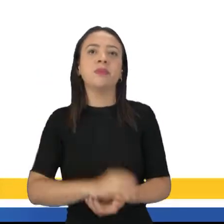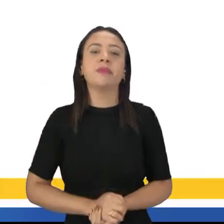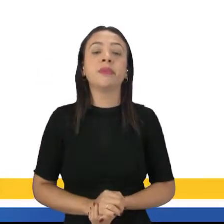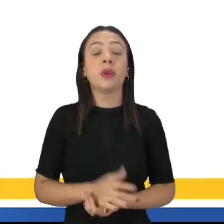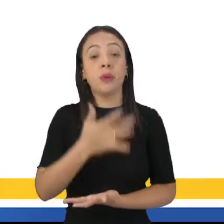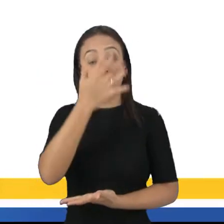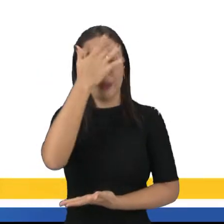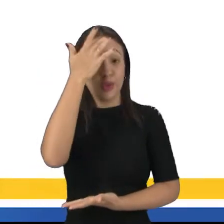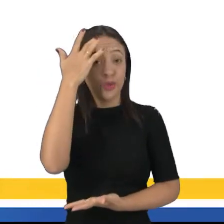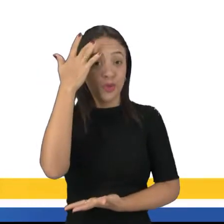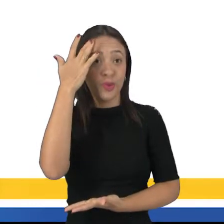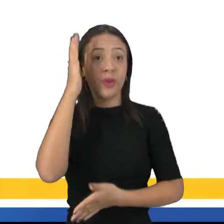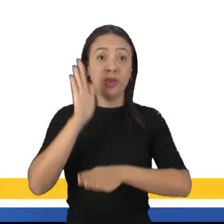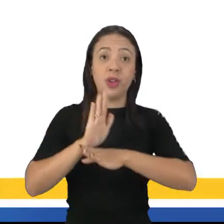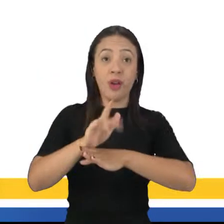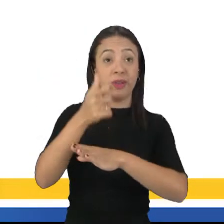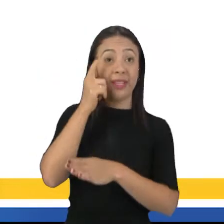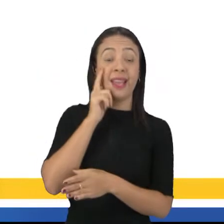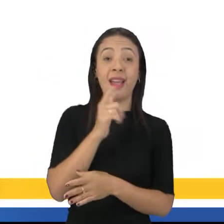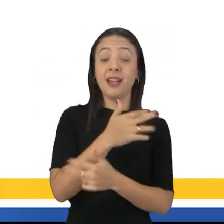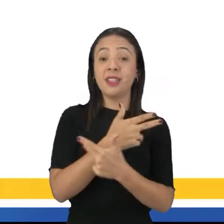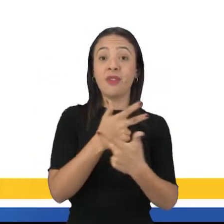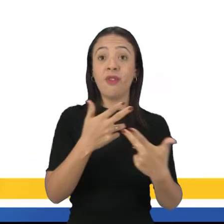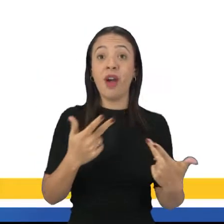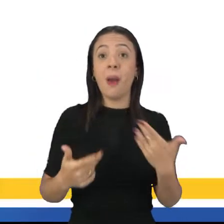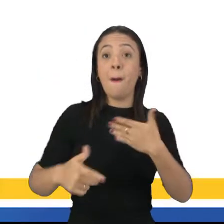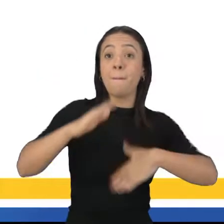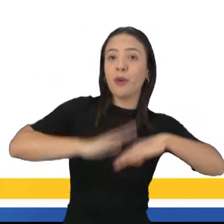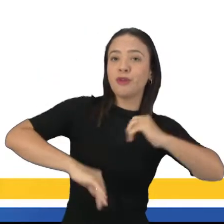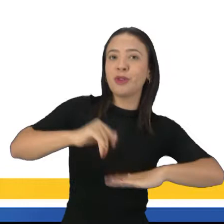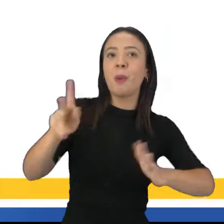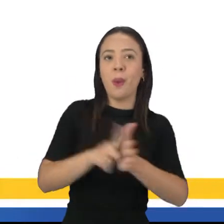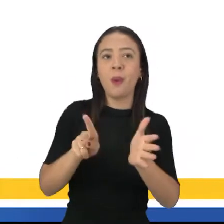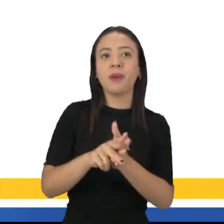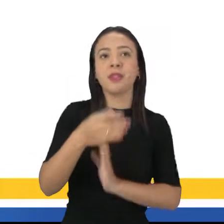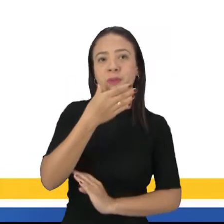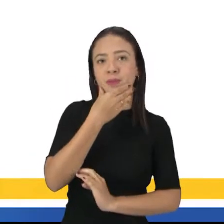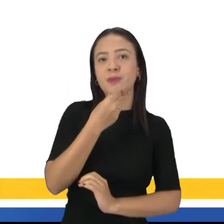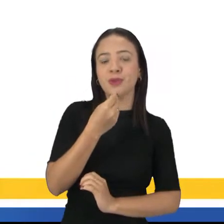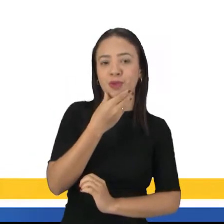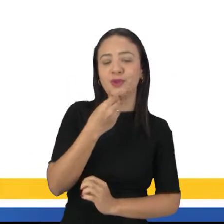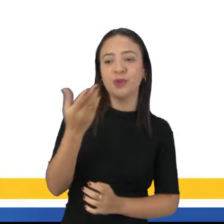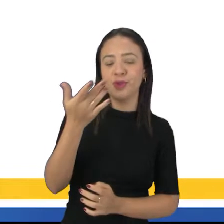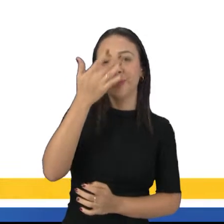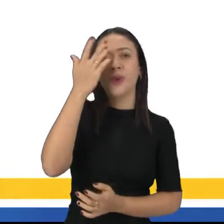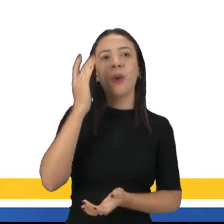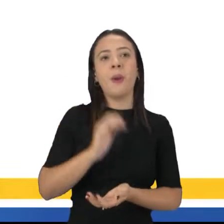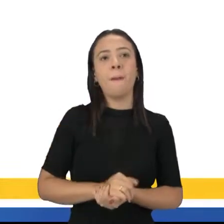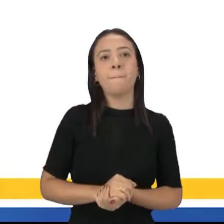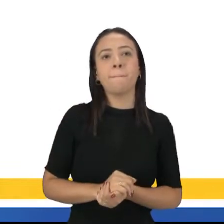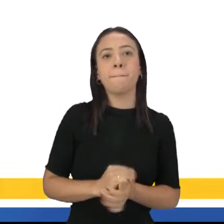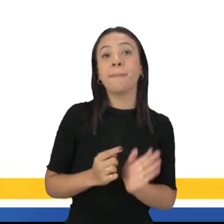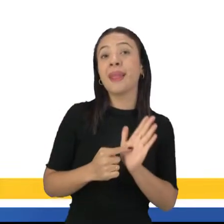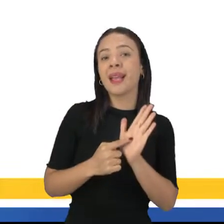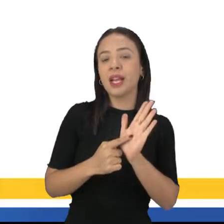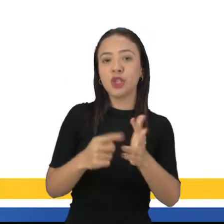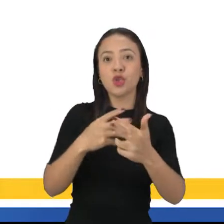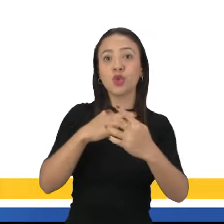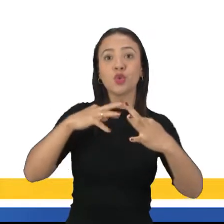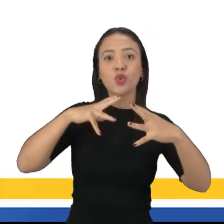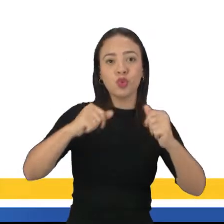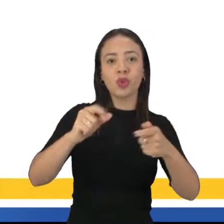facetas desse personagem do século XIX, parte do seu acervo inédito será